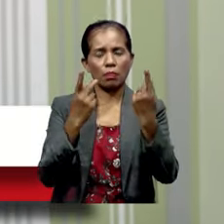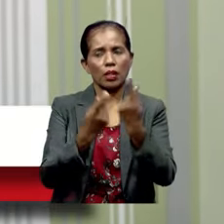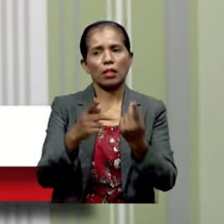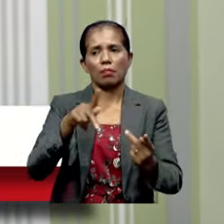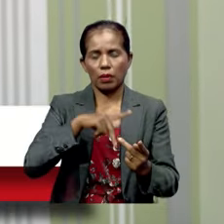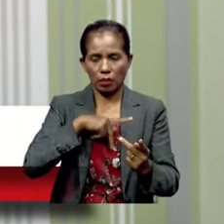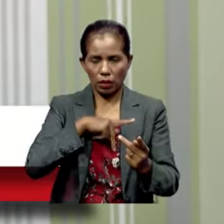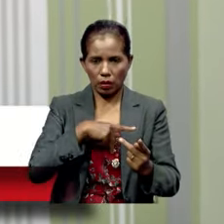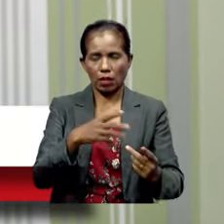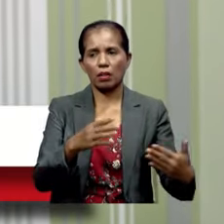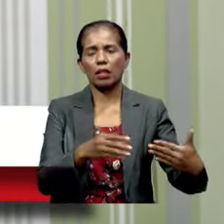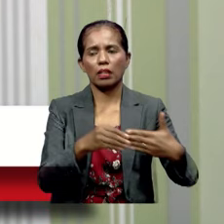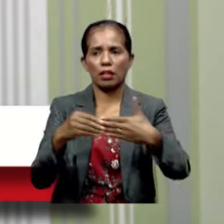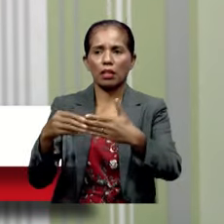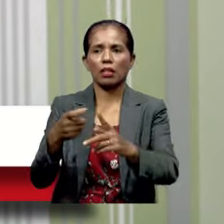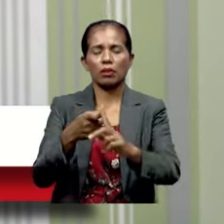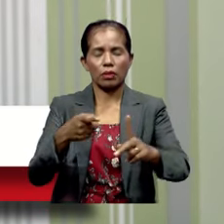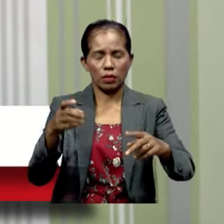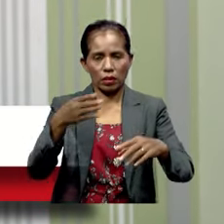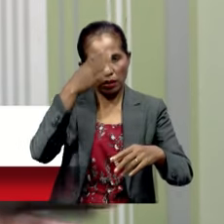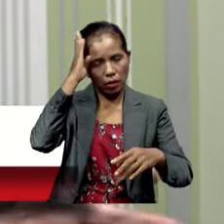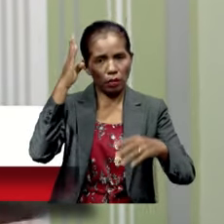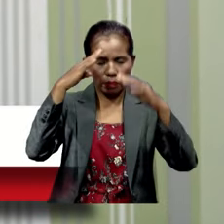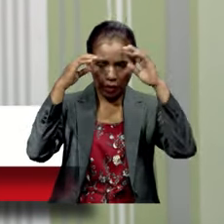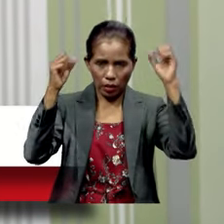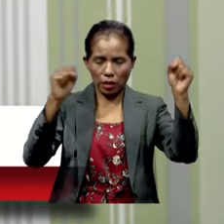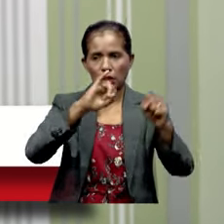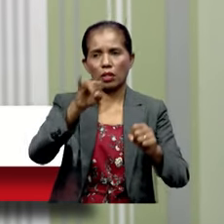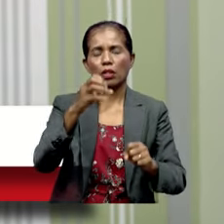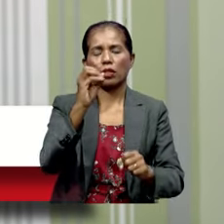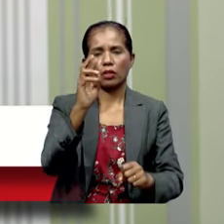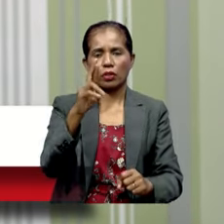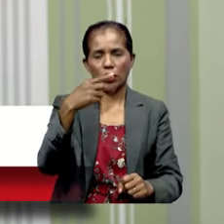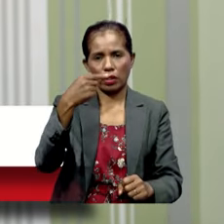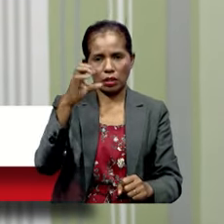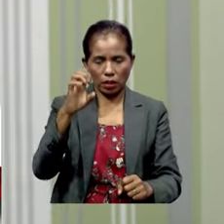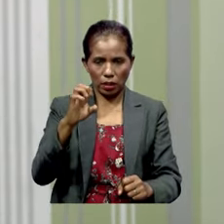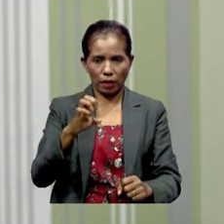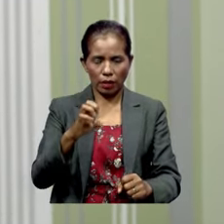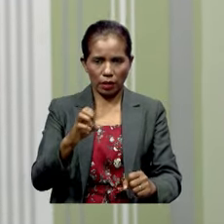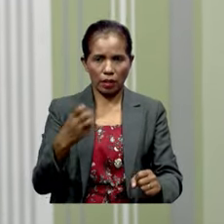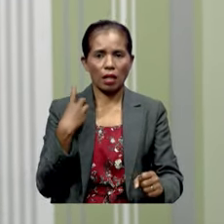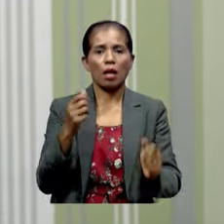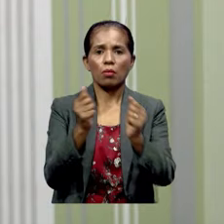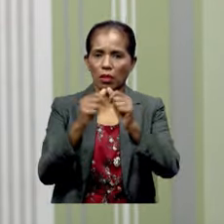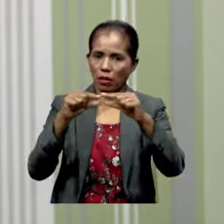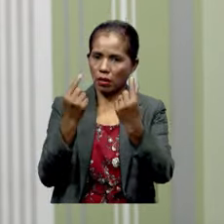mesmo que lidera o senhor presidente Jorge Serrano, a motu é na equipa